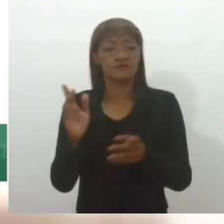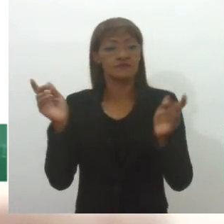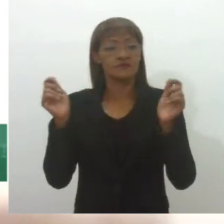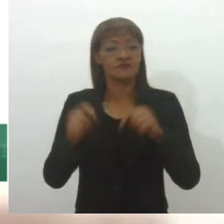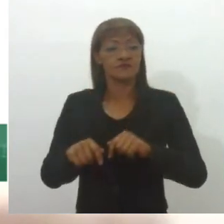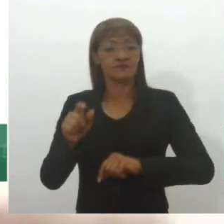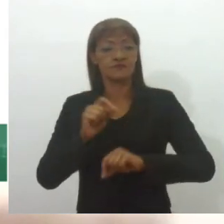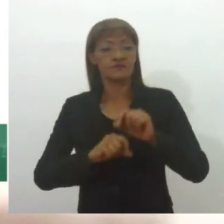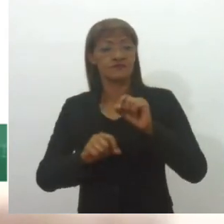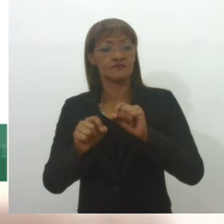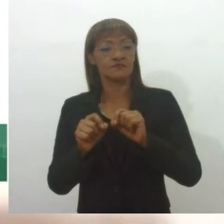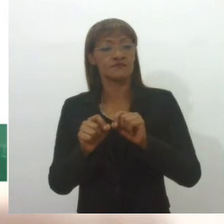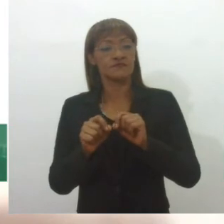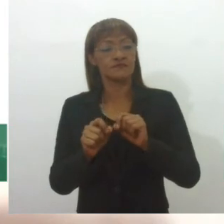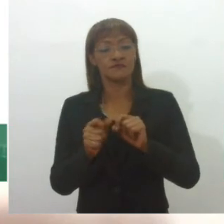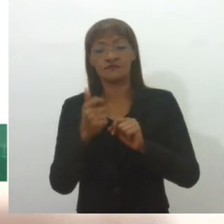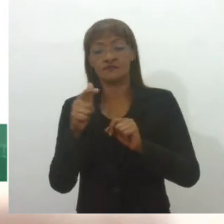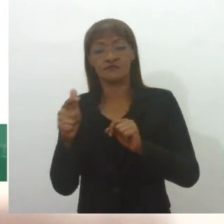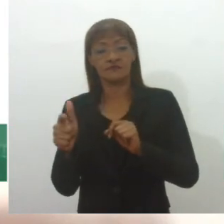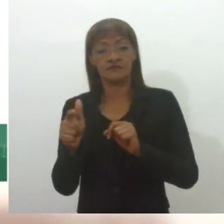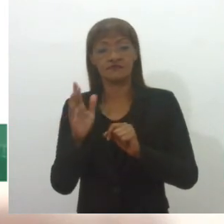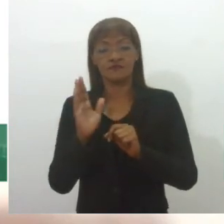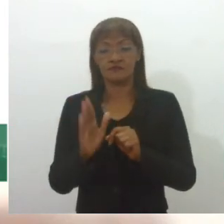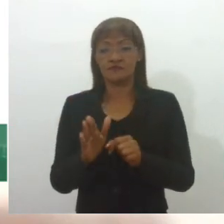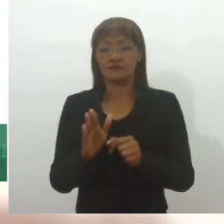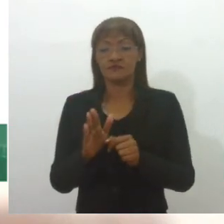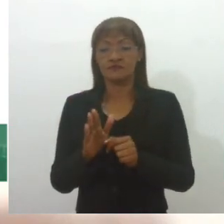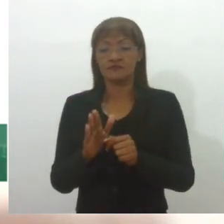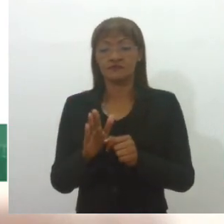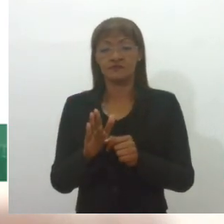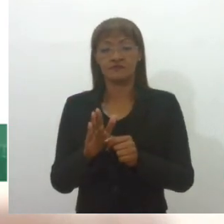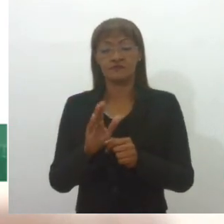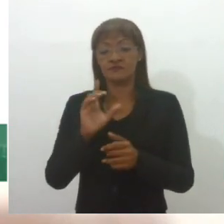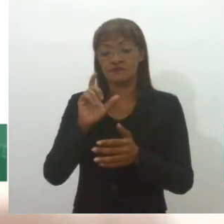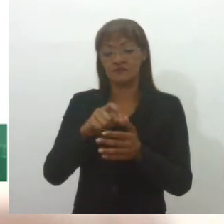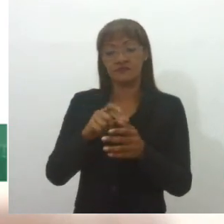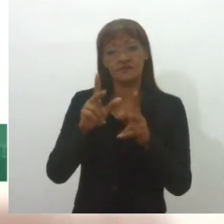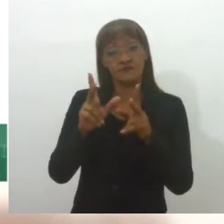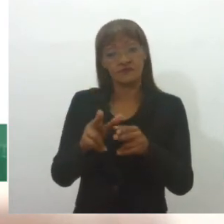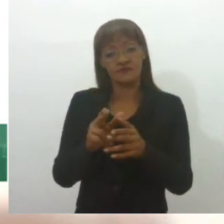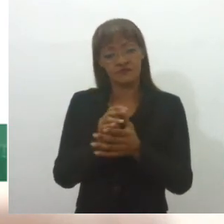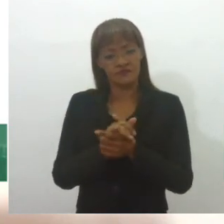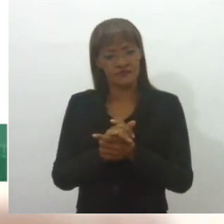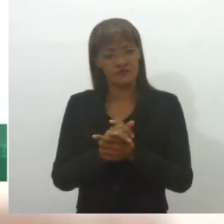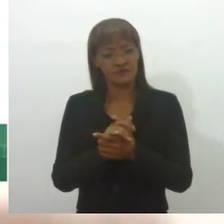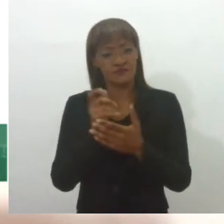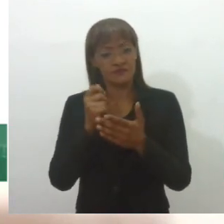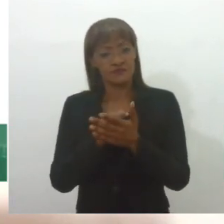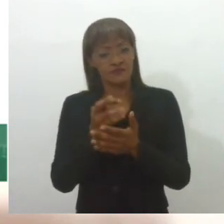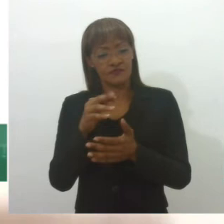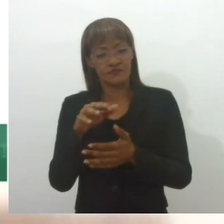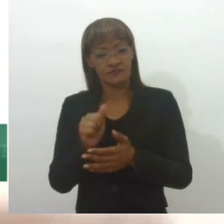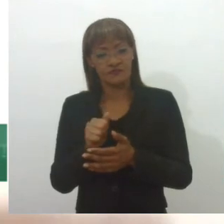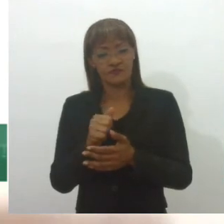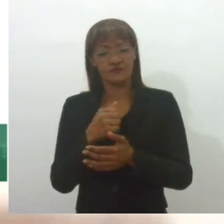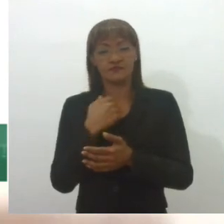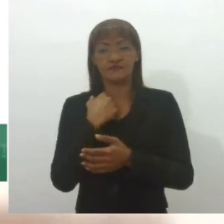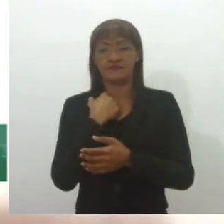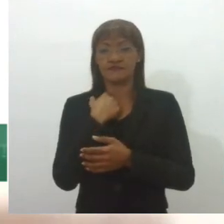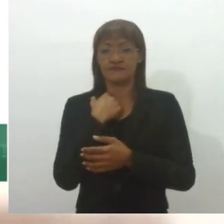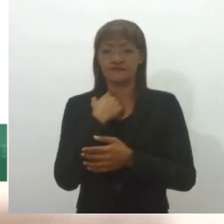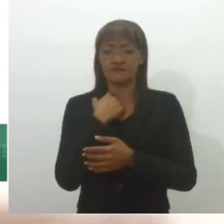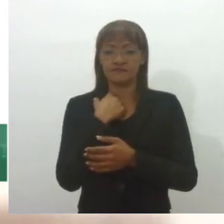compensar esse crédito com uma tarifa reduzida, uma tarifa extraordinária.